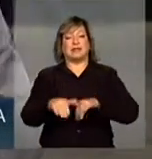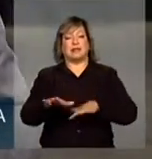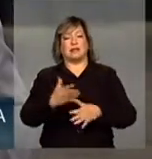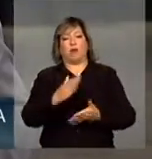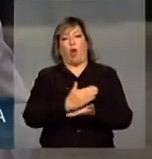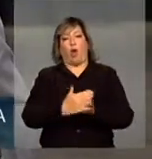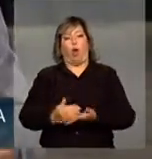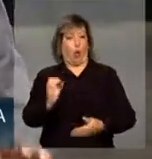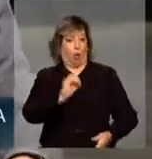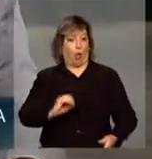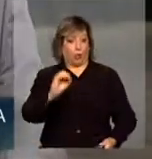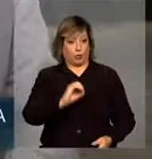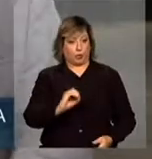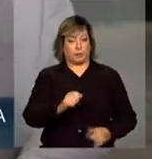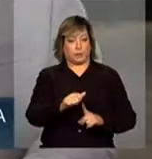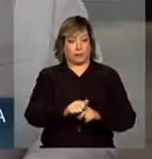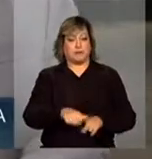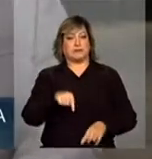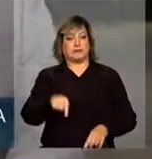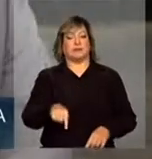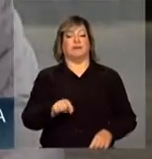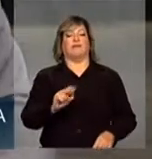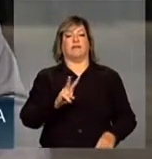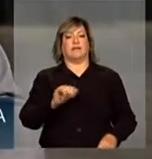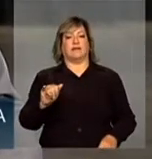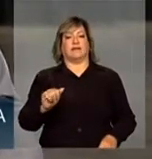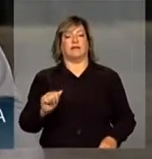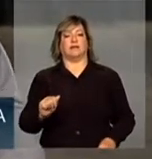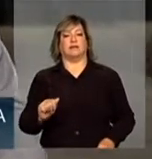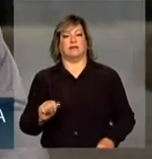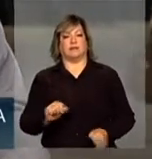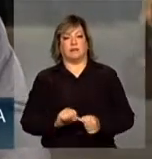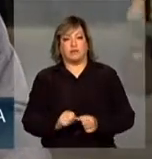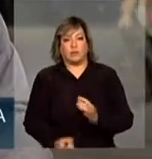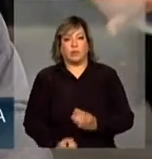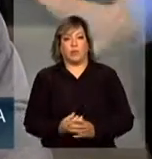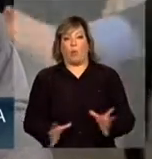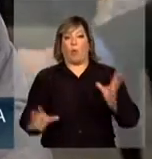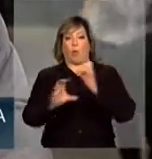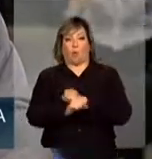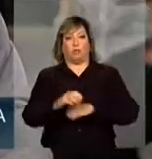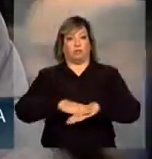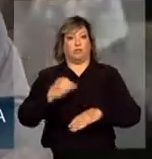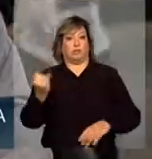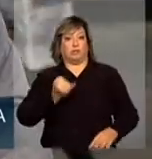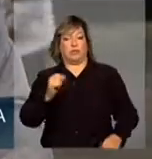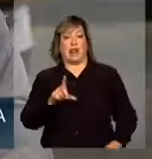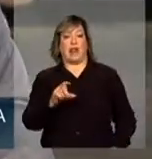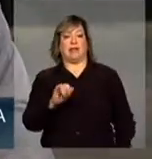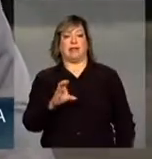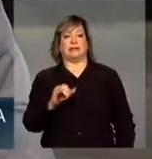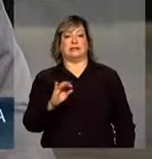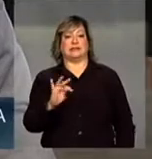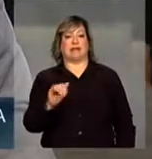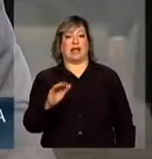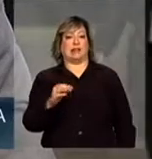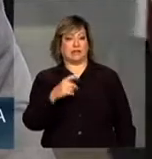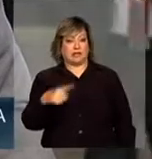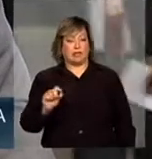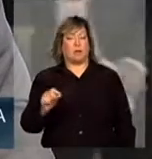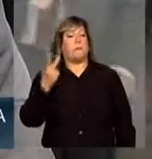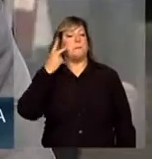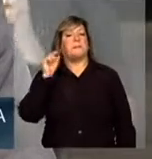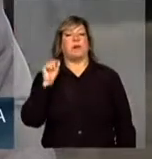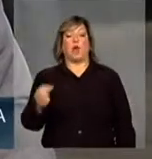de outubro, nós vamos lançar uma quantidade importante de licitação